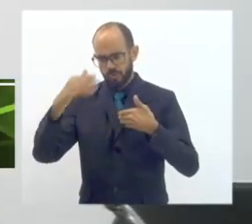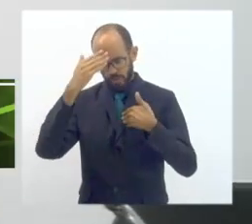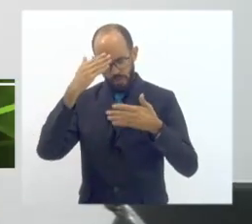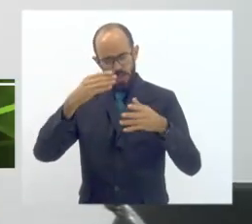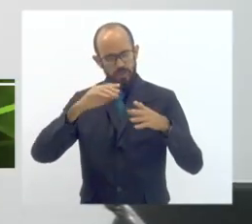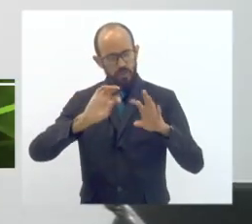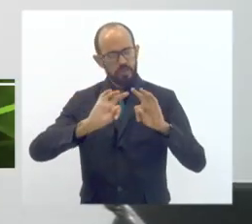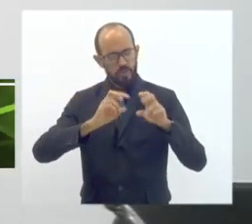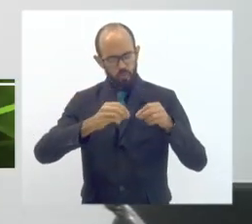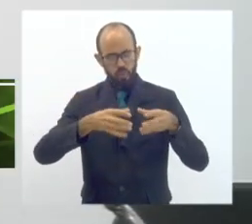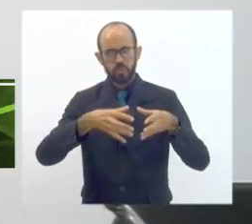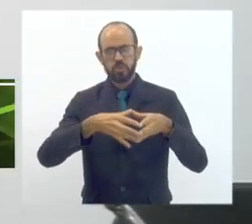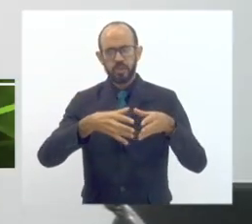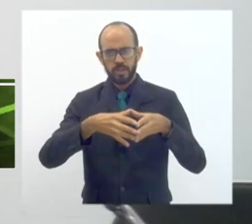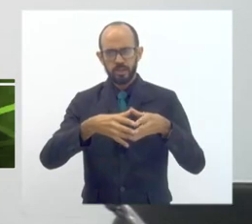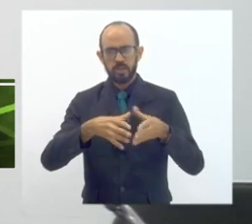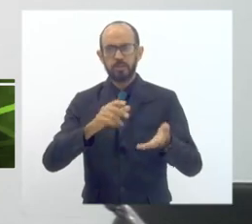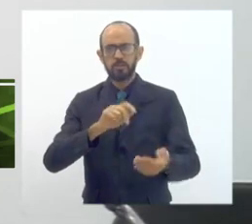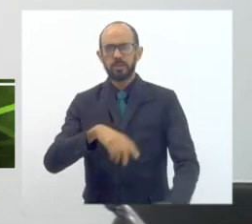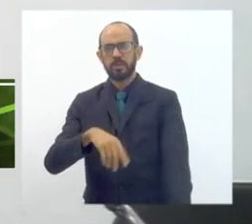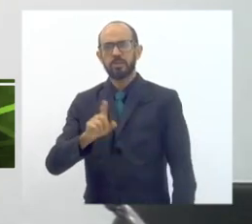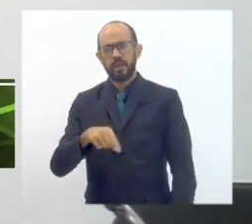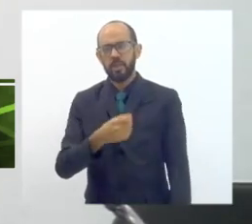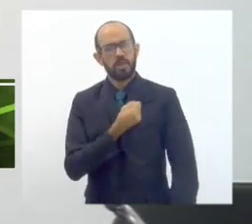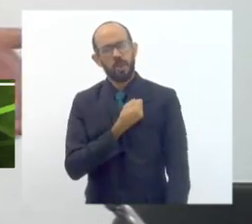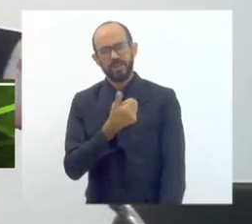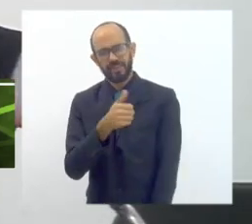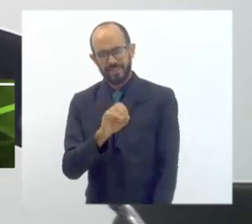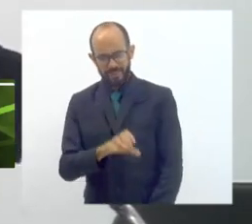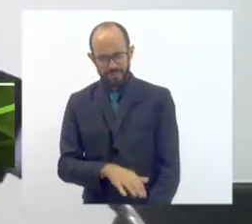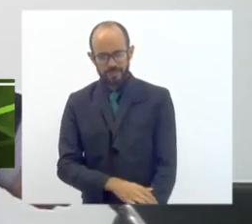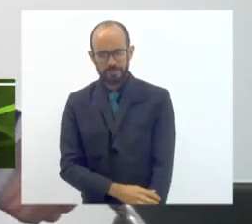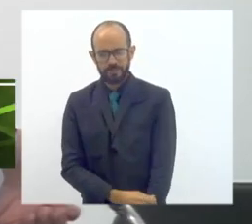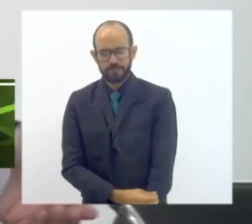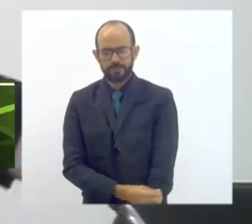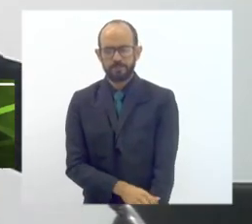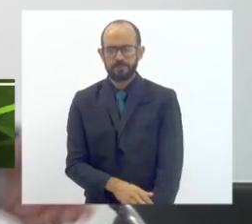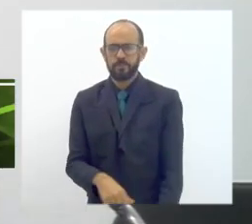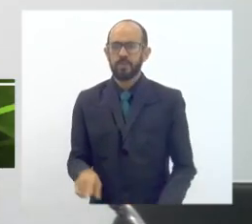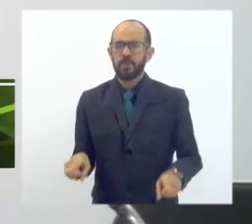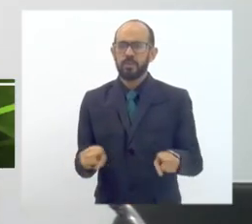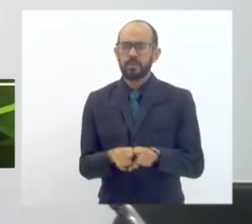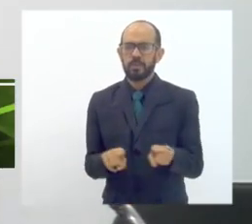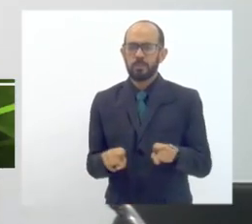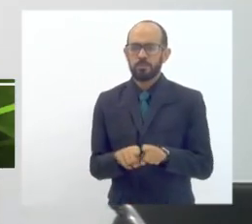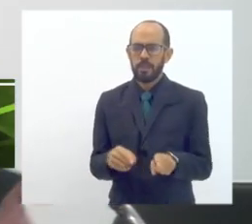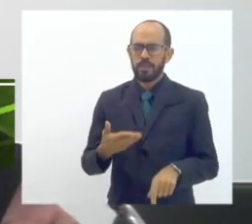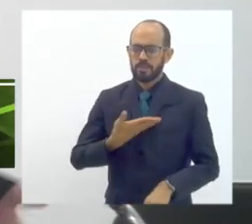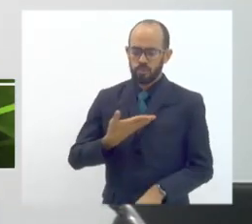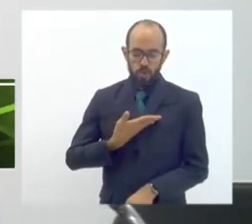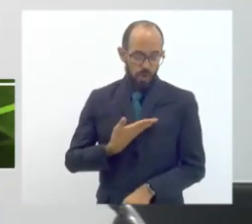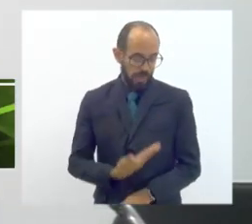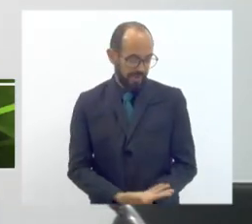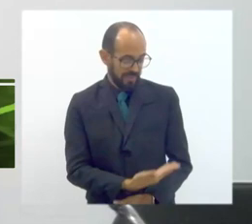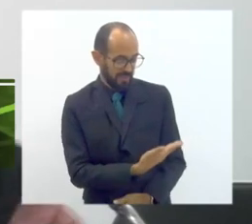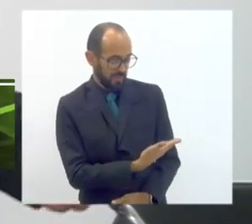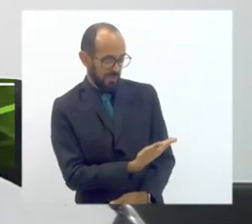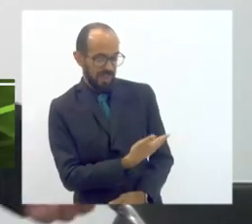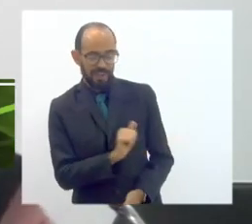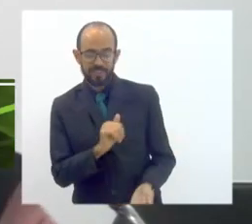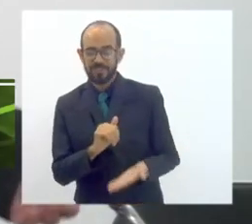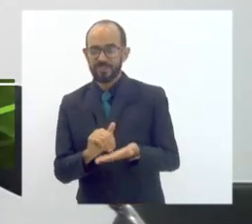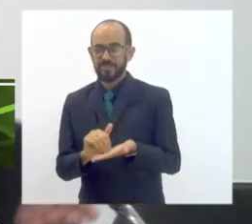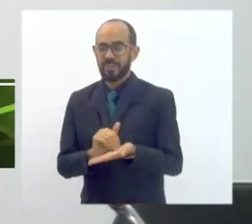que realmente é uma equipe nota 10. Não poderia também deixar de falar das colegas aqui, secretárias, né,